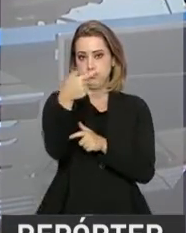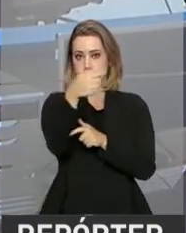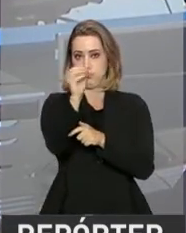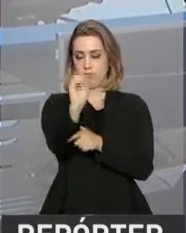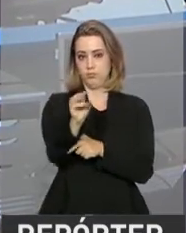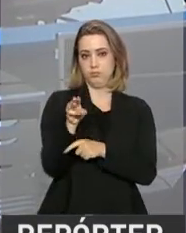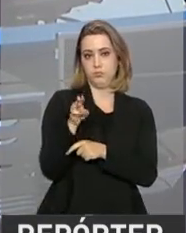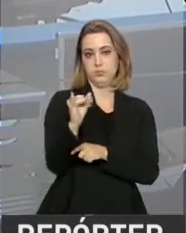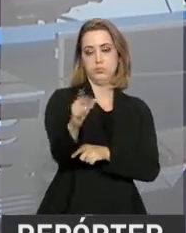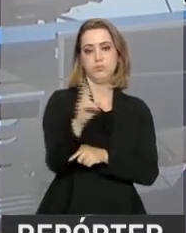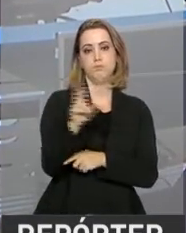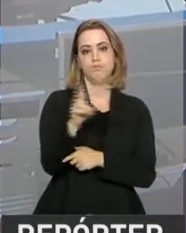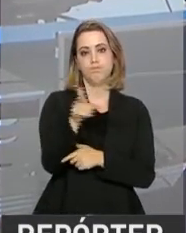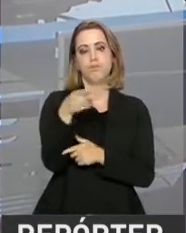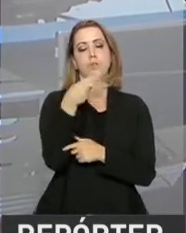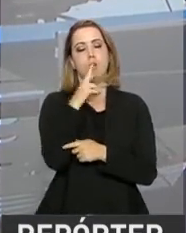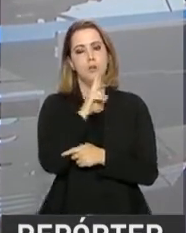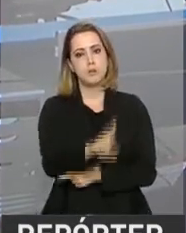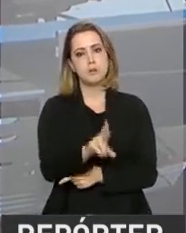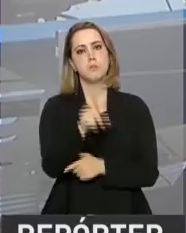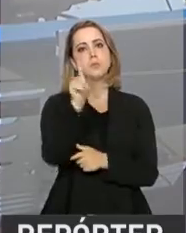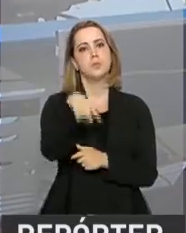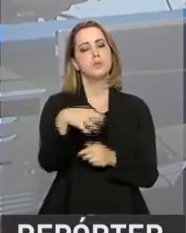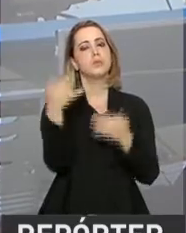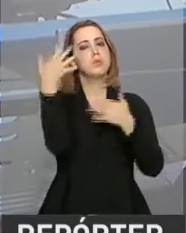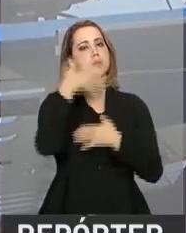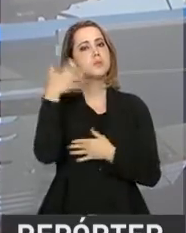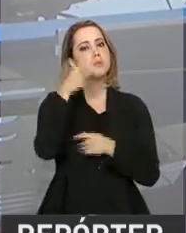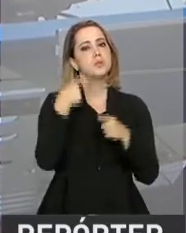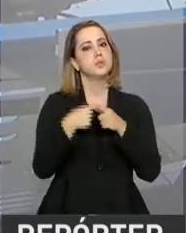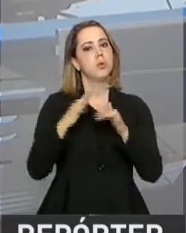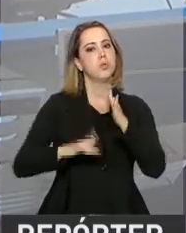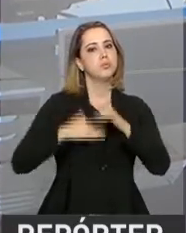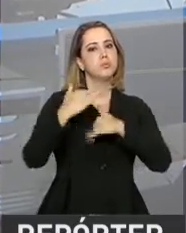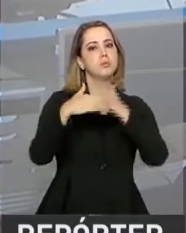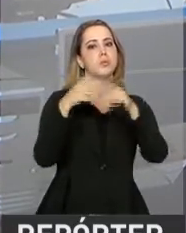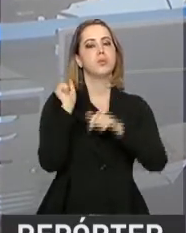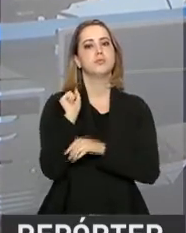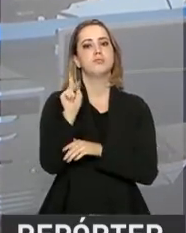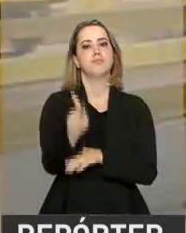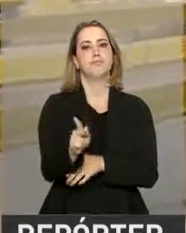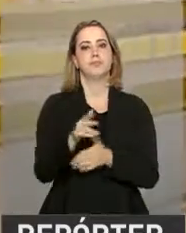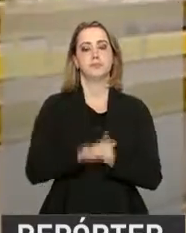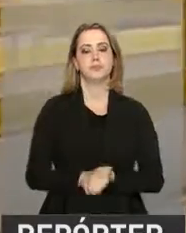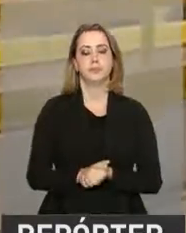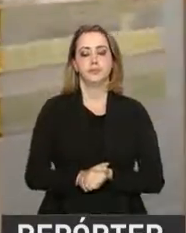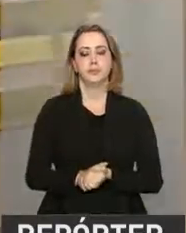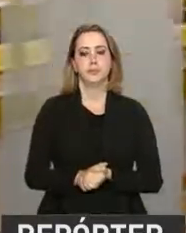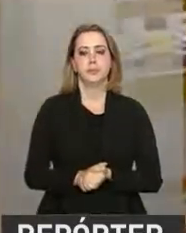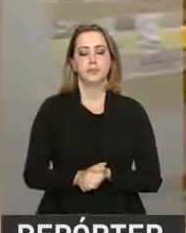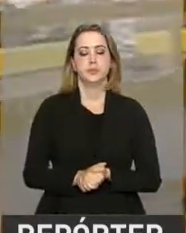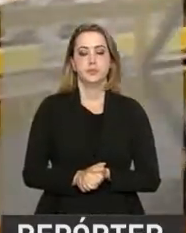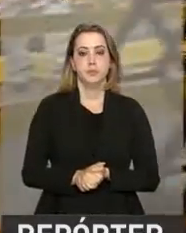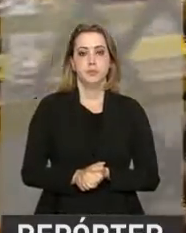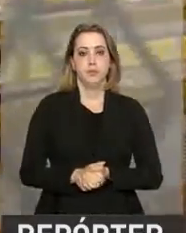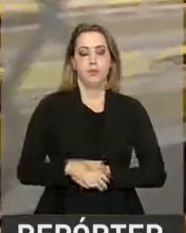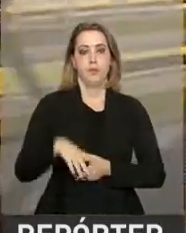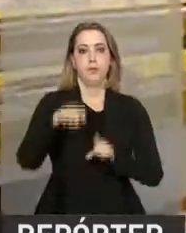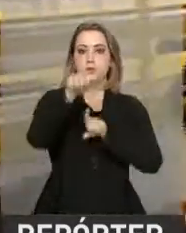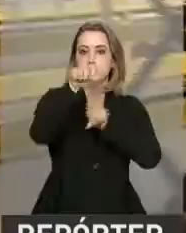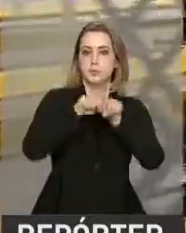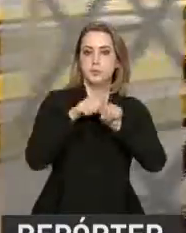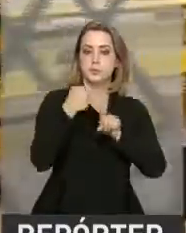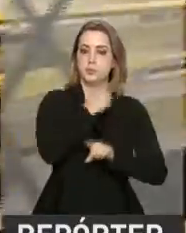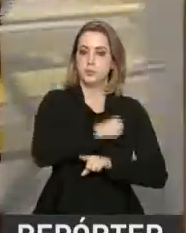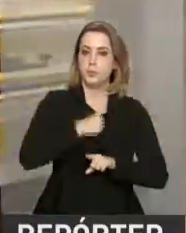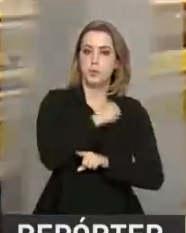O resultado negativo é explicado em parte pelo crescimento das despesas com a Previdência. Em agosto, a